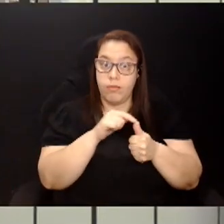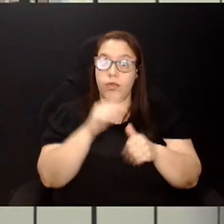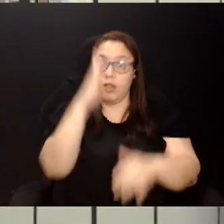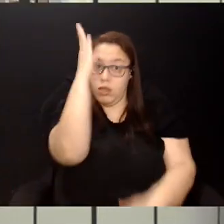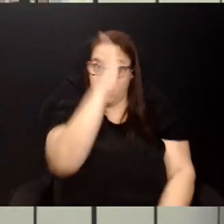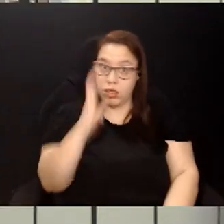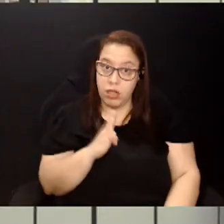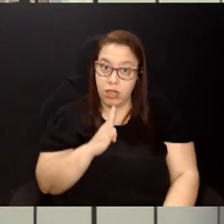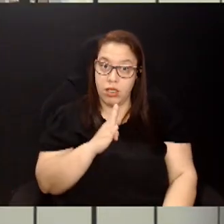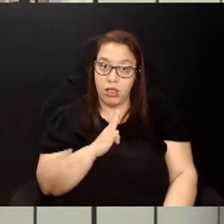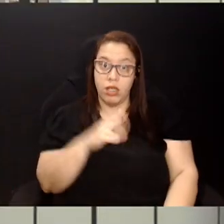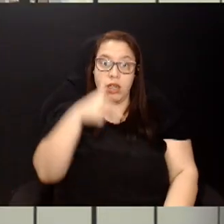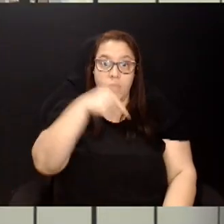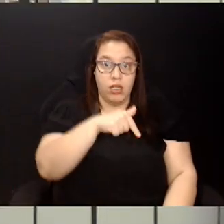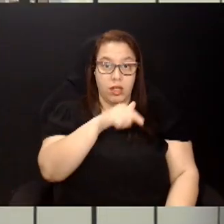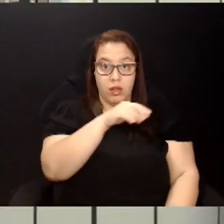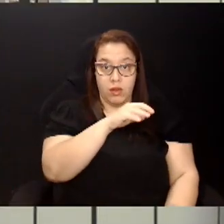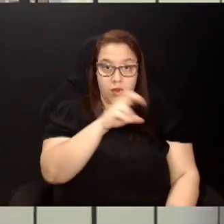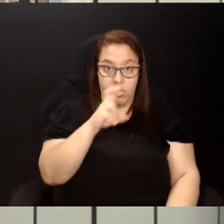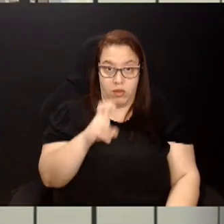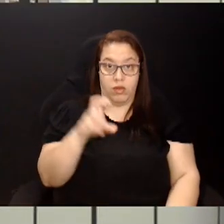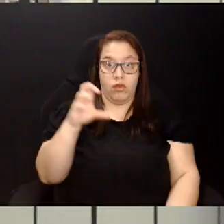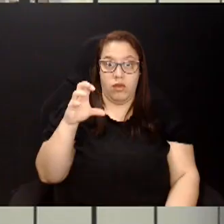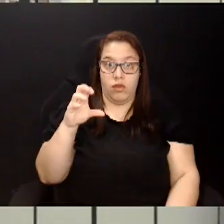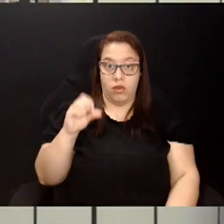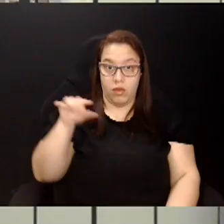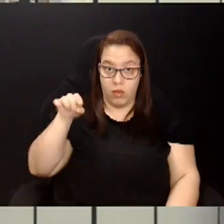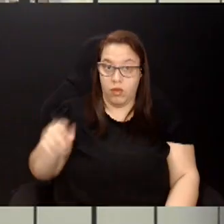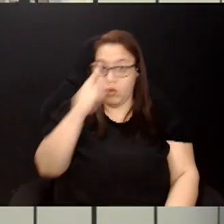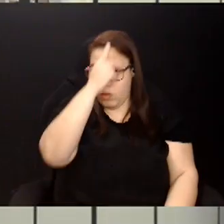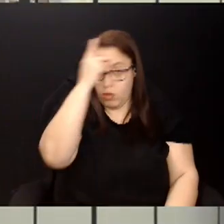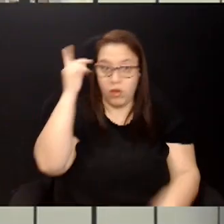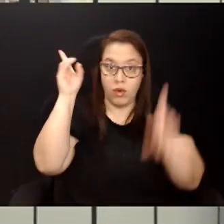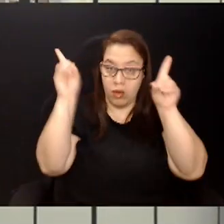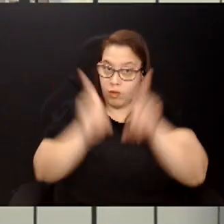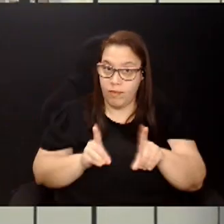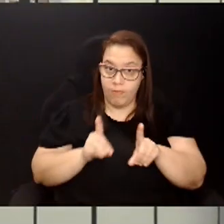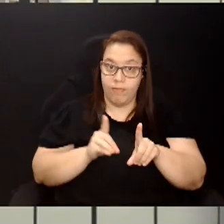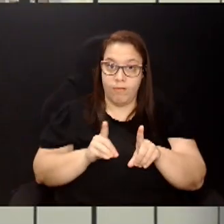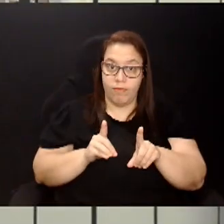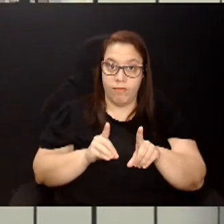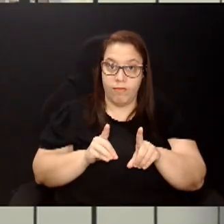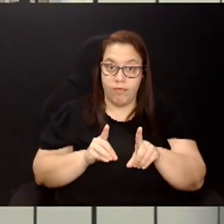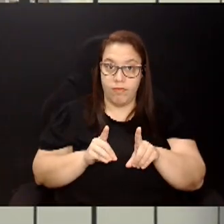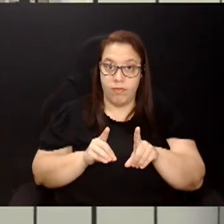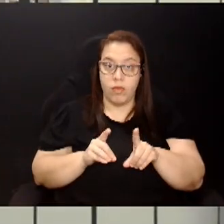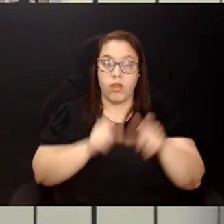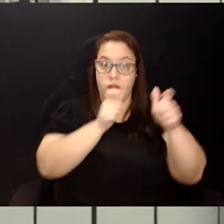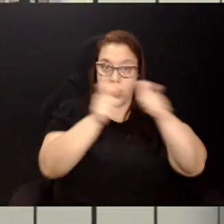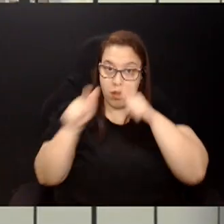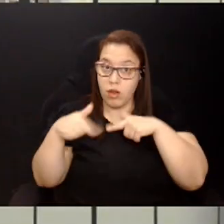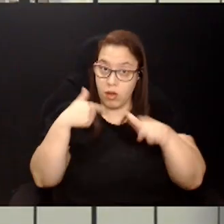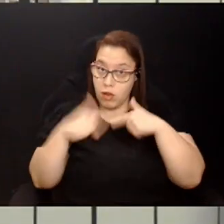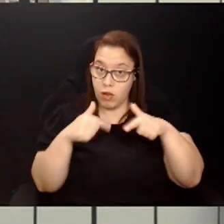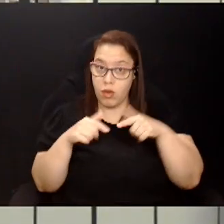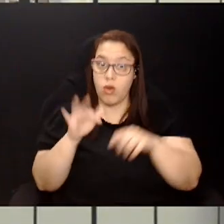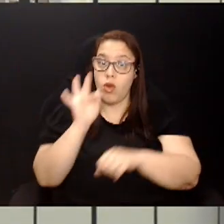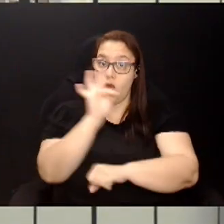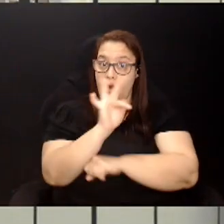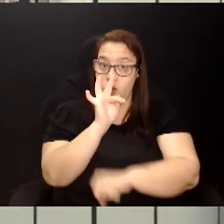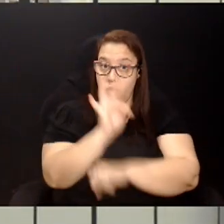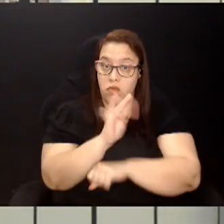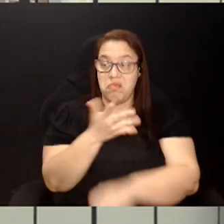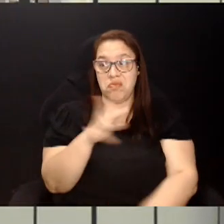de 759 mil pessoas com deficiência ocupam postos de trabalho formal, equivalente